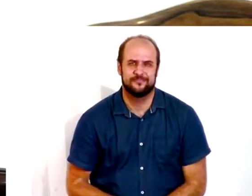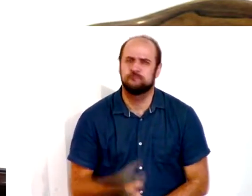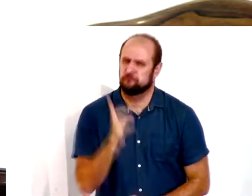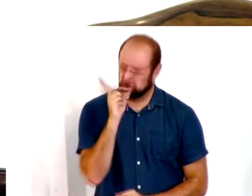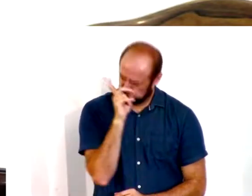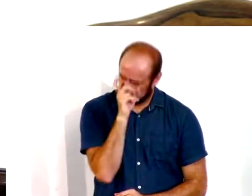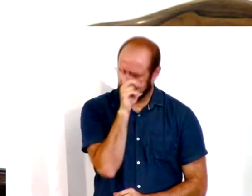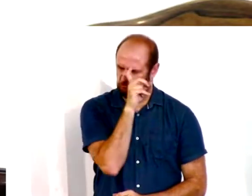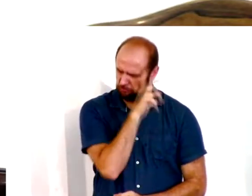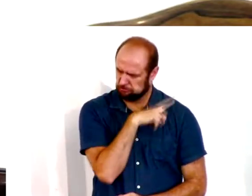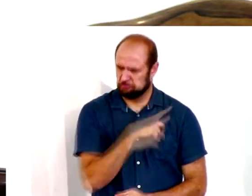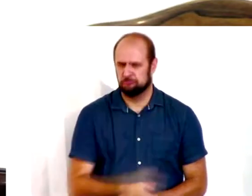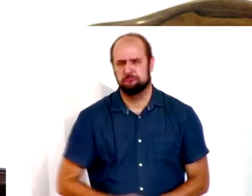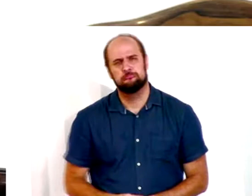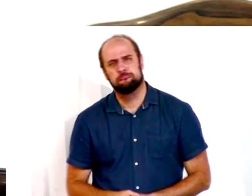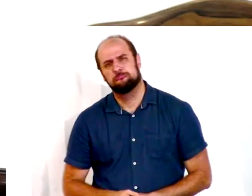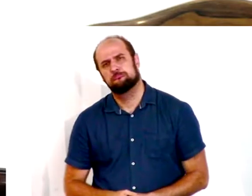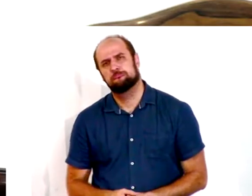Difícil, né?